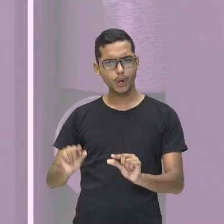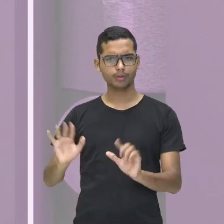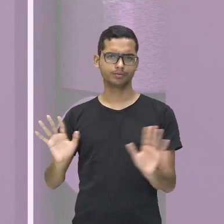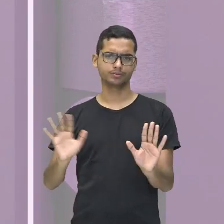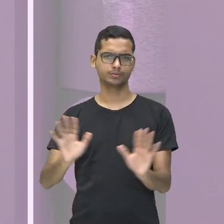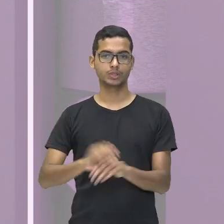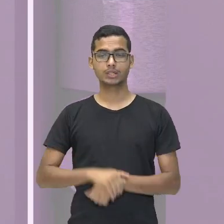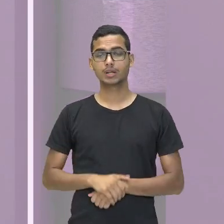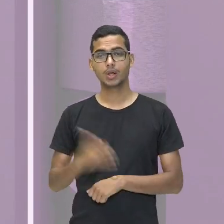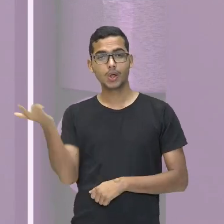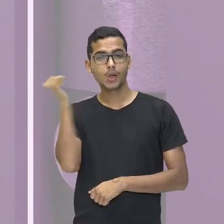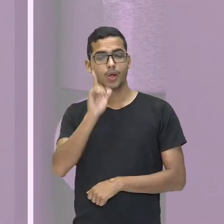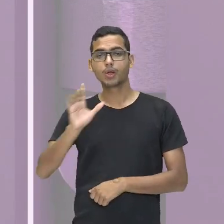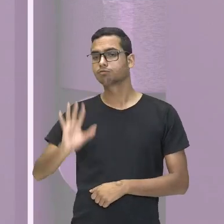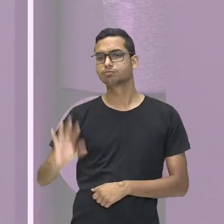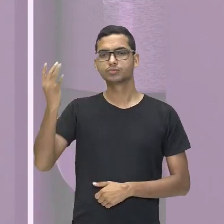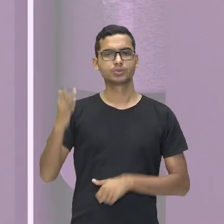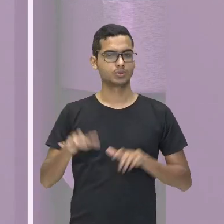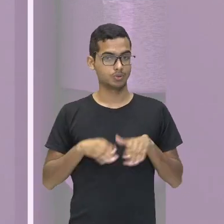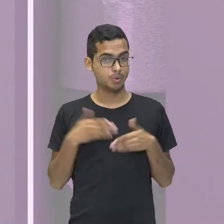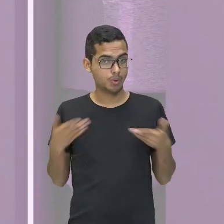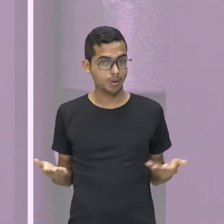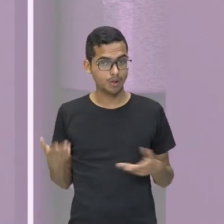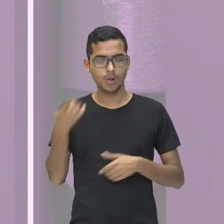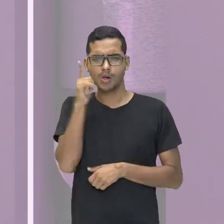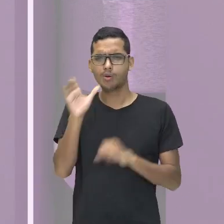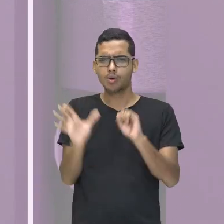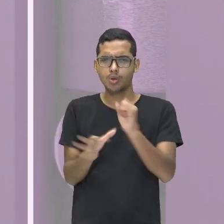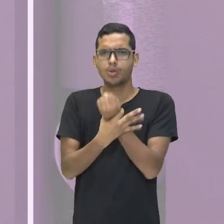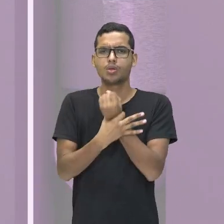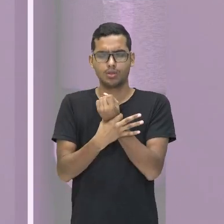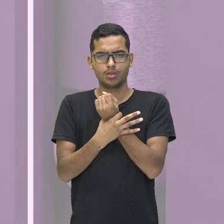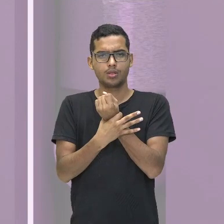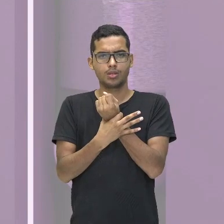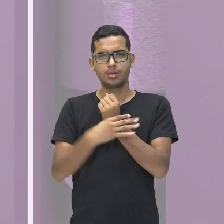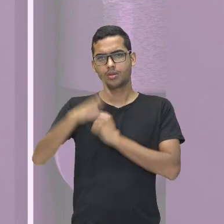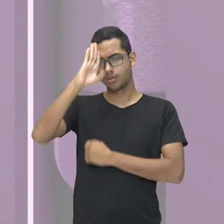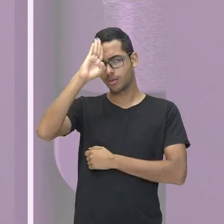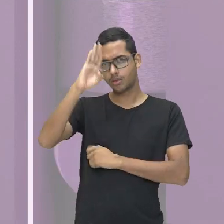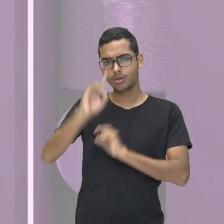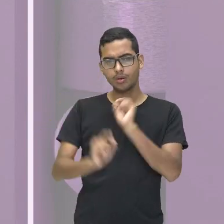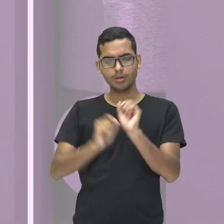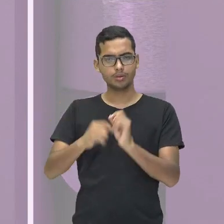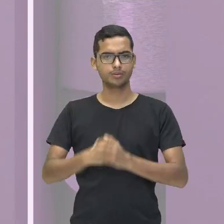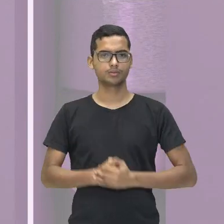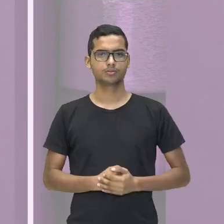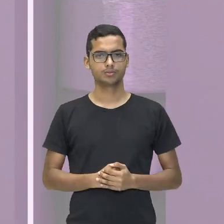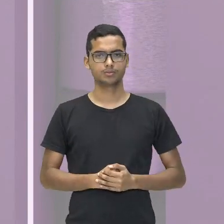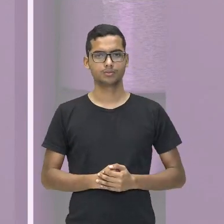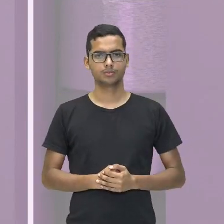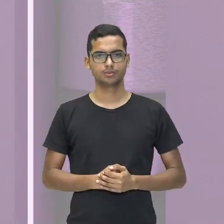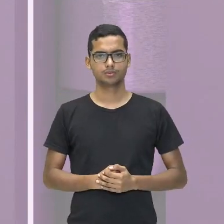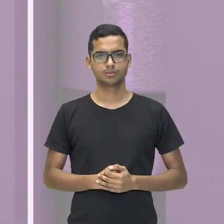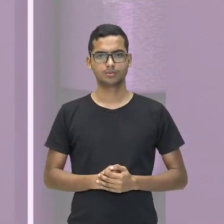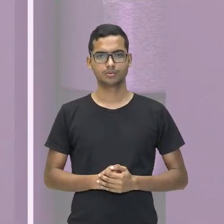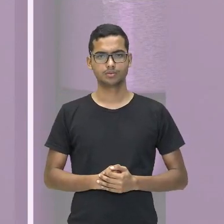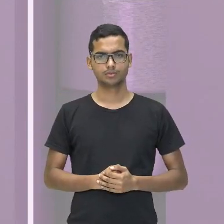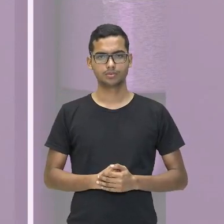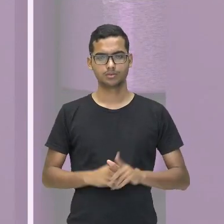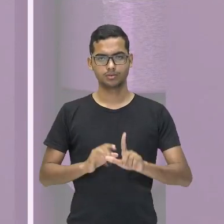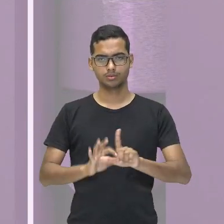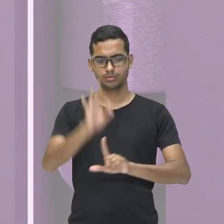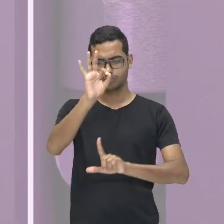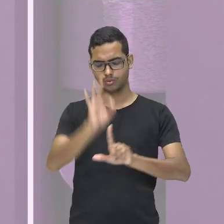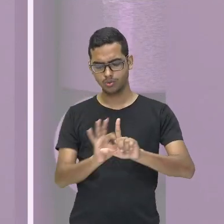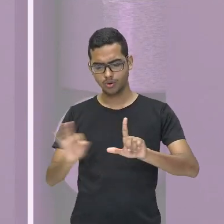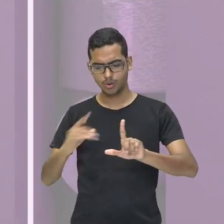Isso só vai acontecer, a gente só tem como garantia que isso vai acontecer quando essa distância for uma projeção ortogonal, tá